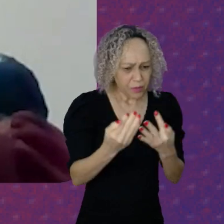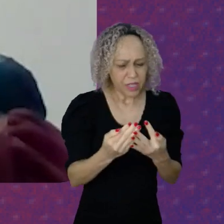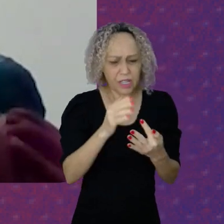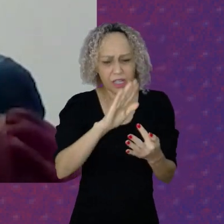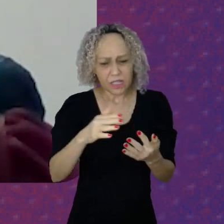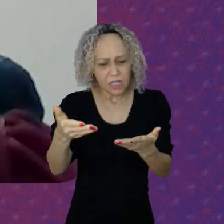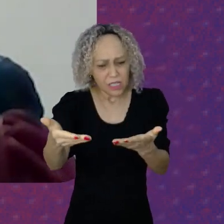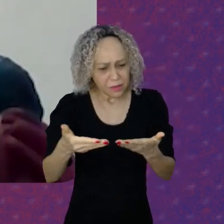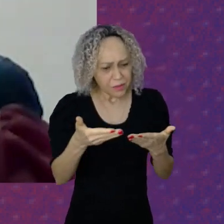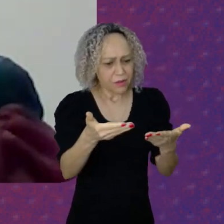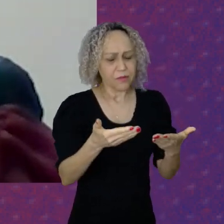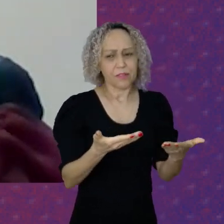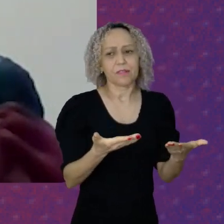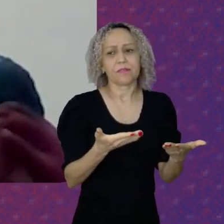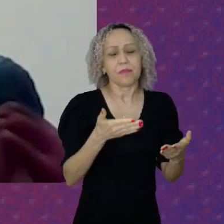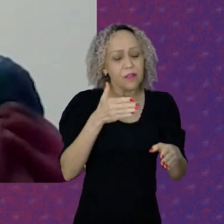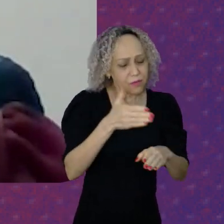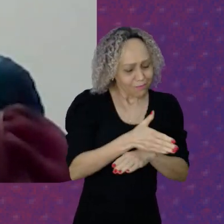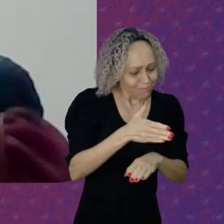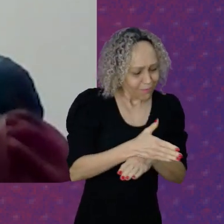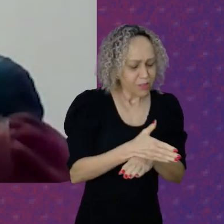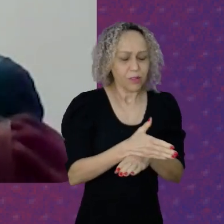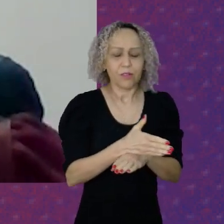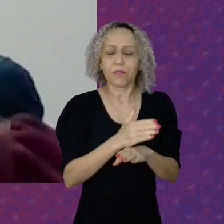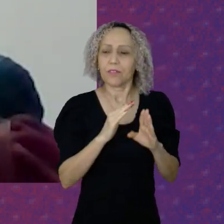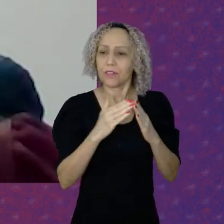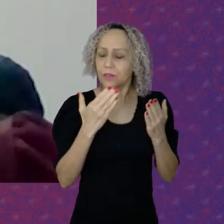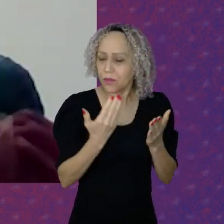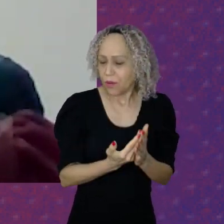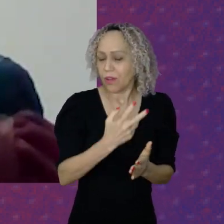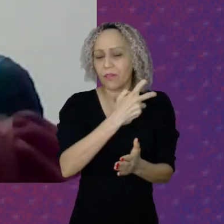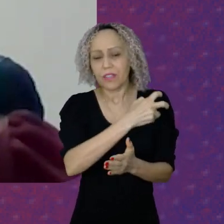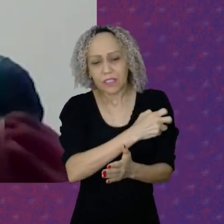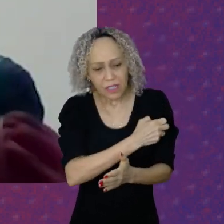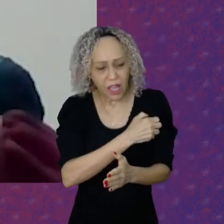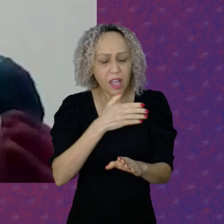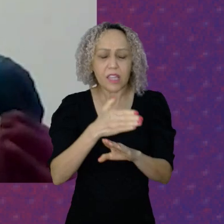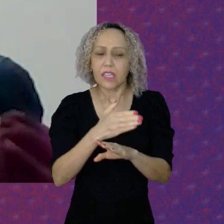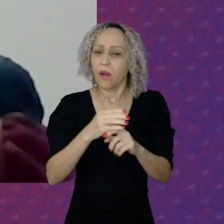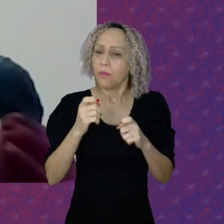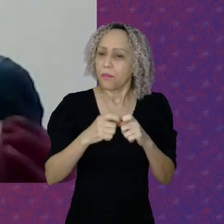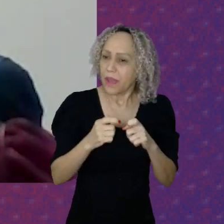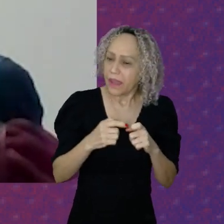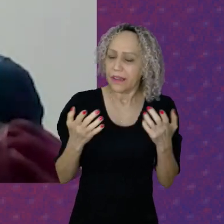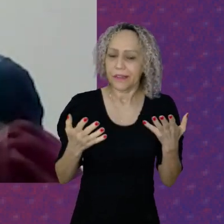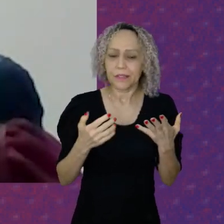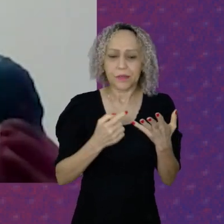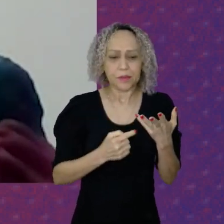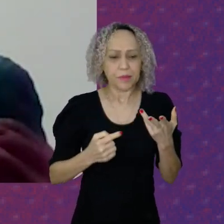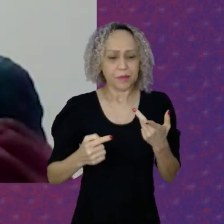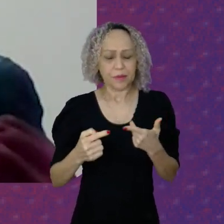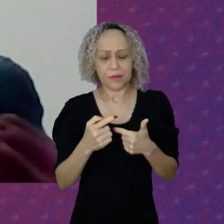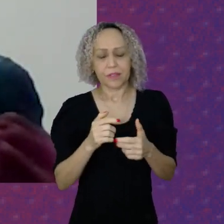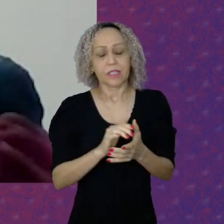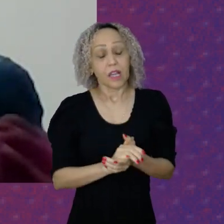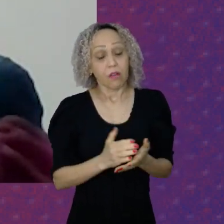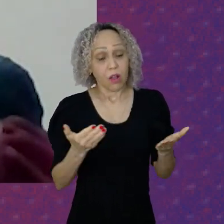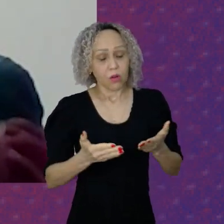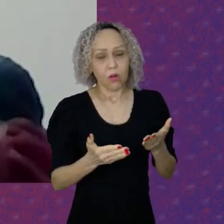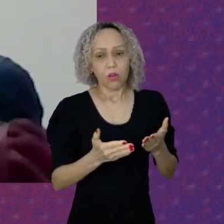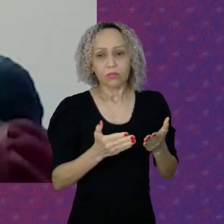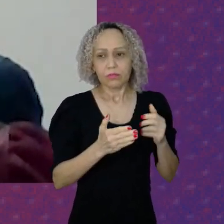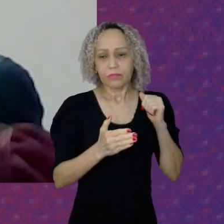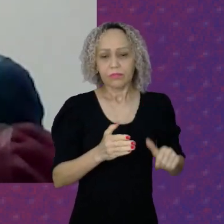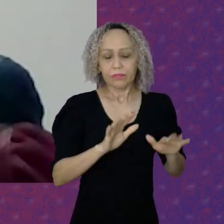eles estão aí com um desafio enorme no que diz respeito à atualização dos dados,